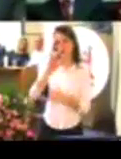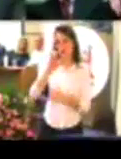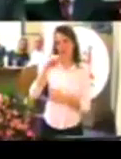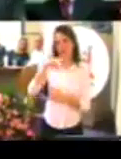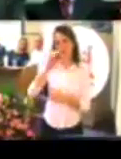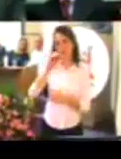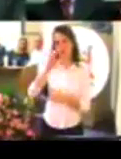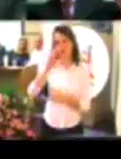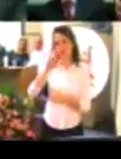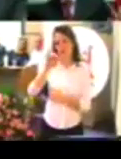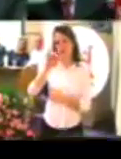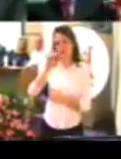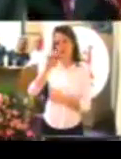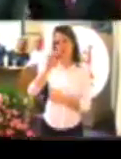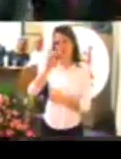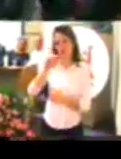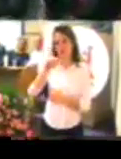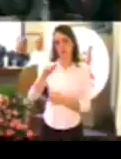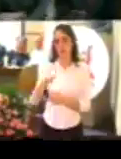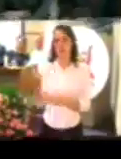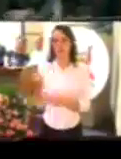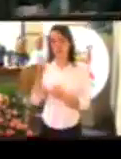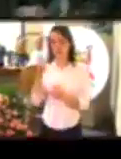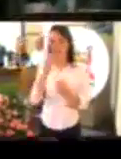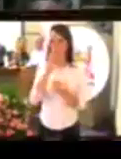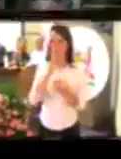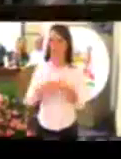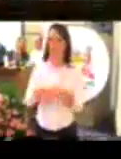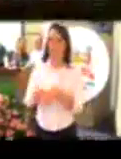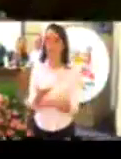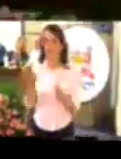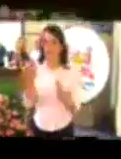Uma boa noite a todos e muito obrigada.